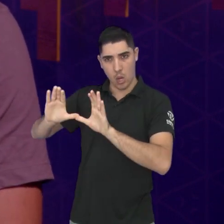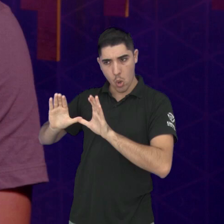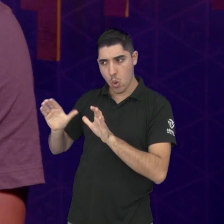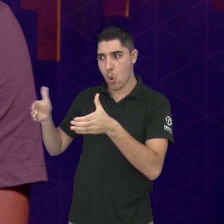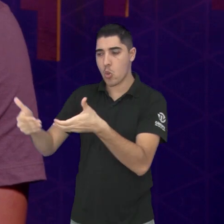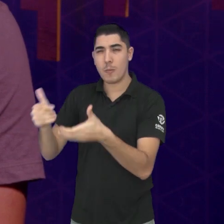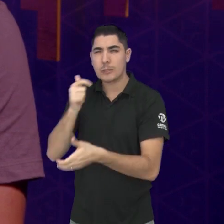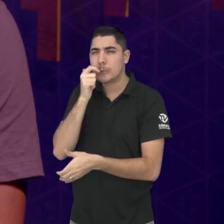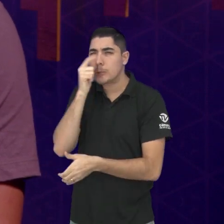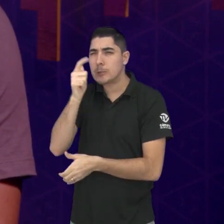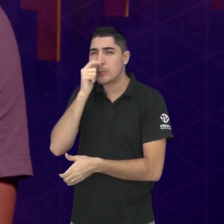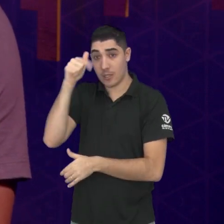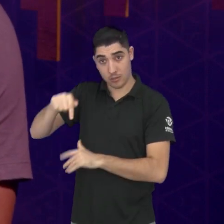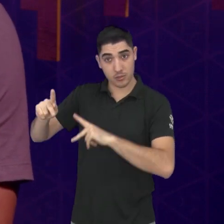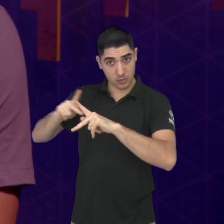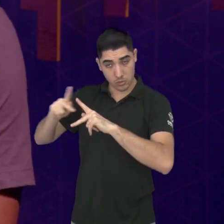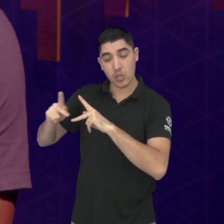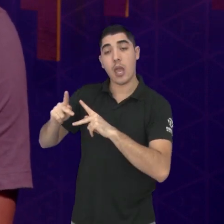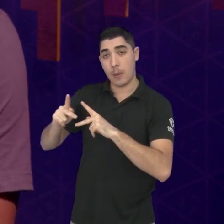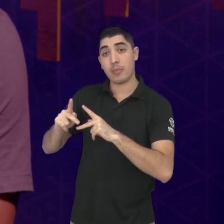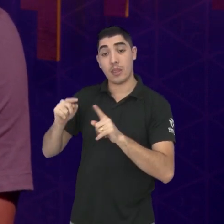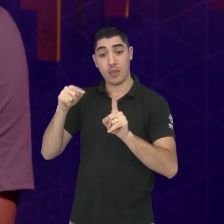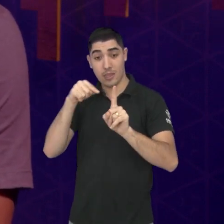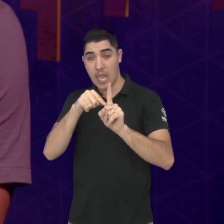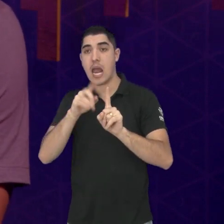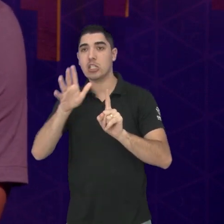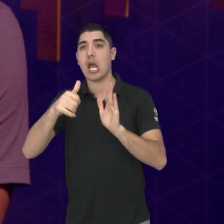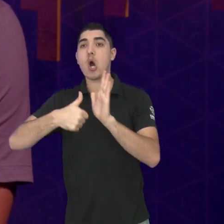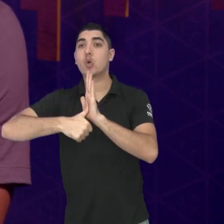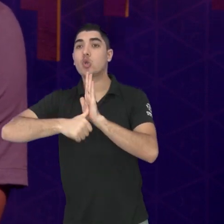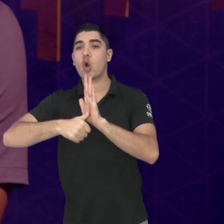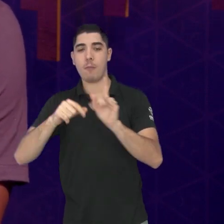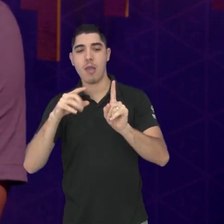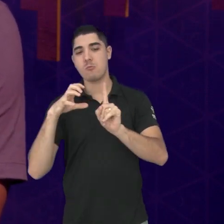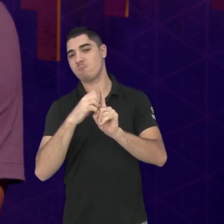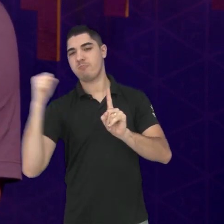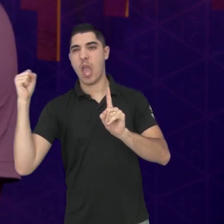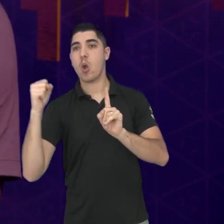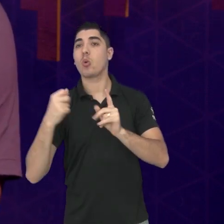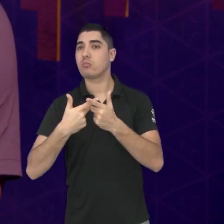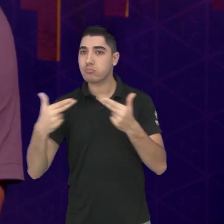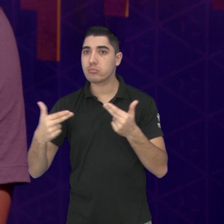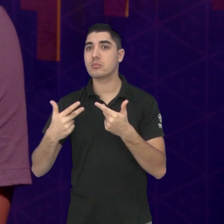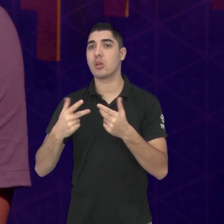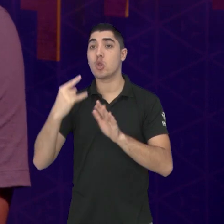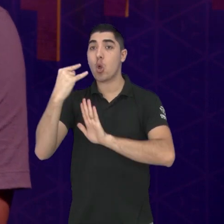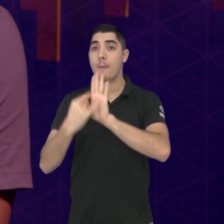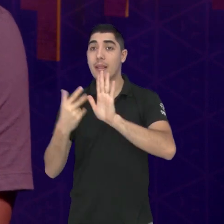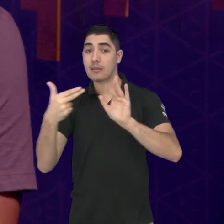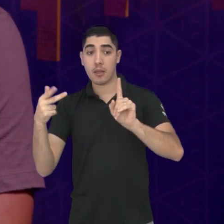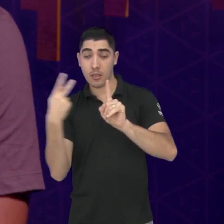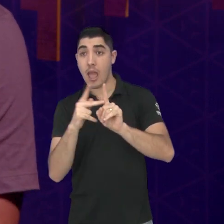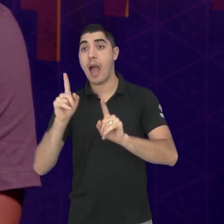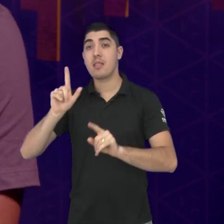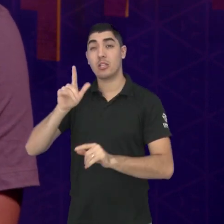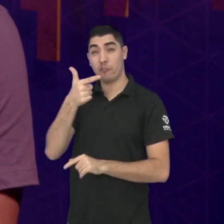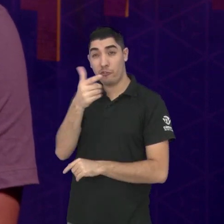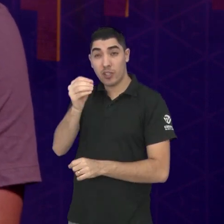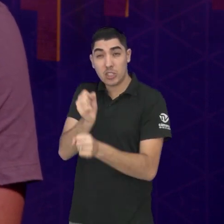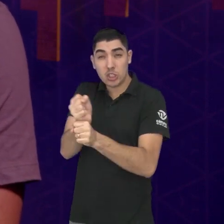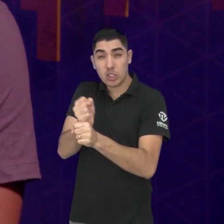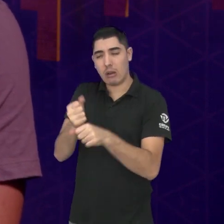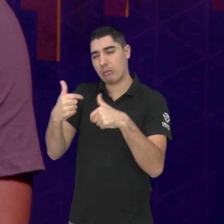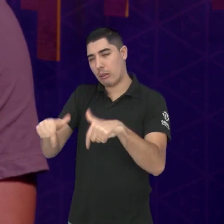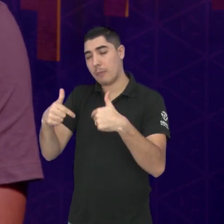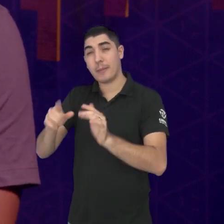aqui, né, e ela tinha os documentos dela retidos e tal, e ela foi resgatada depois de 20 anos trabalhando